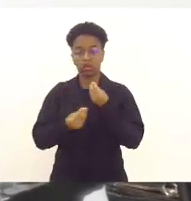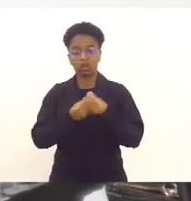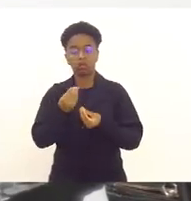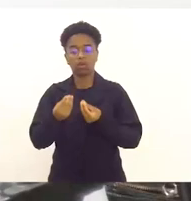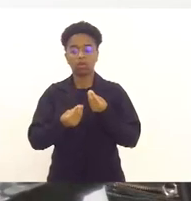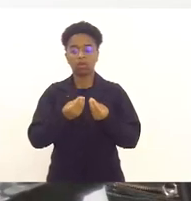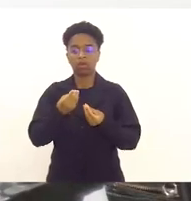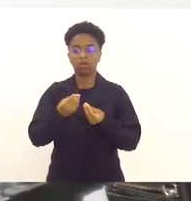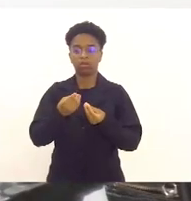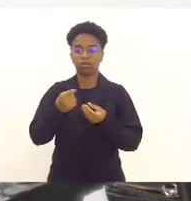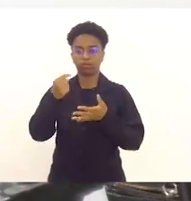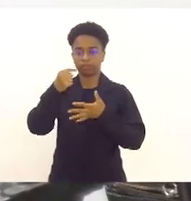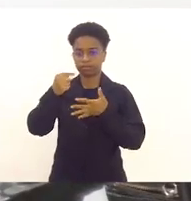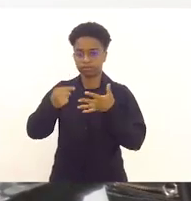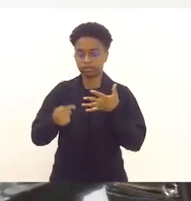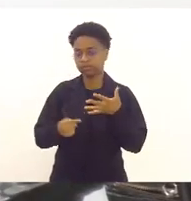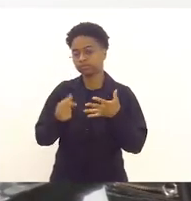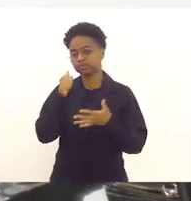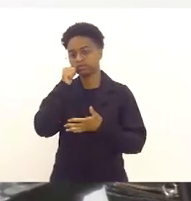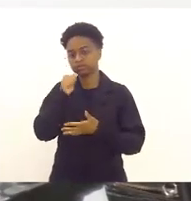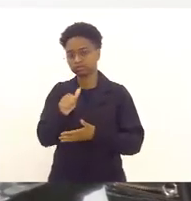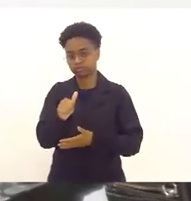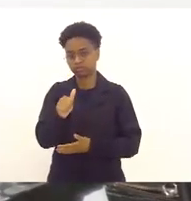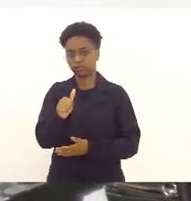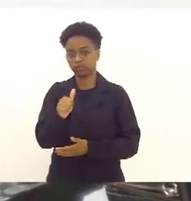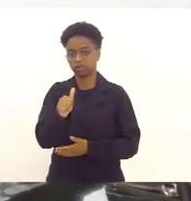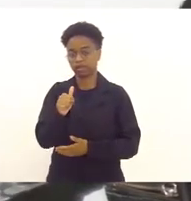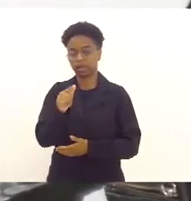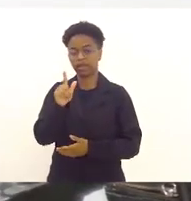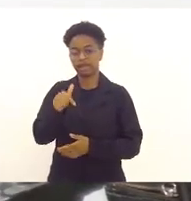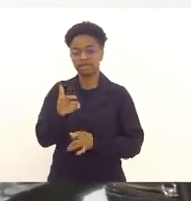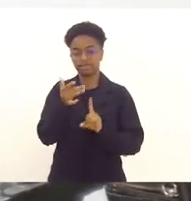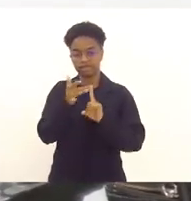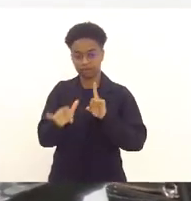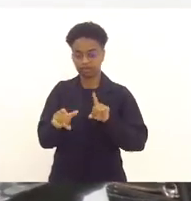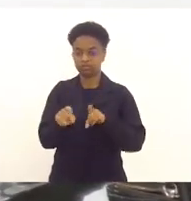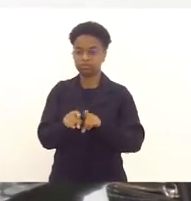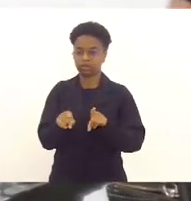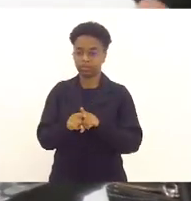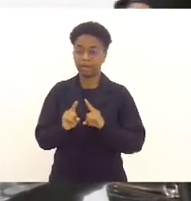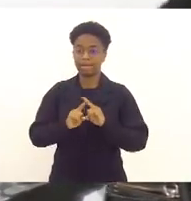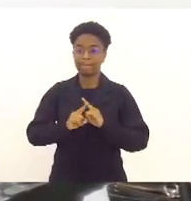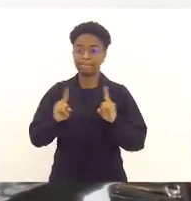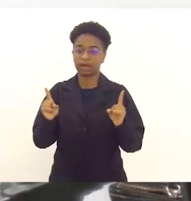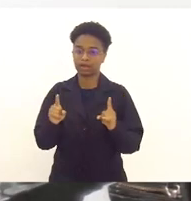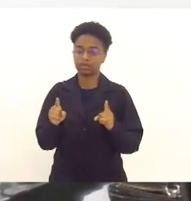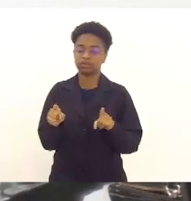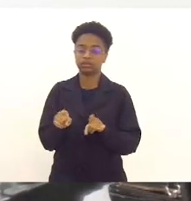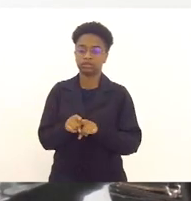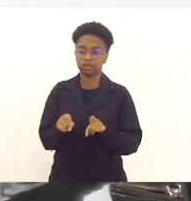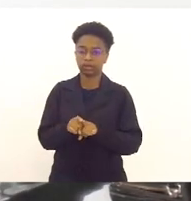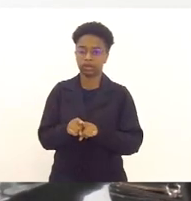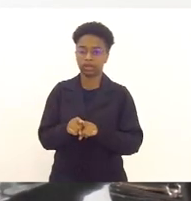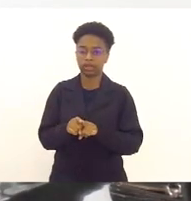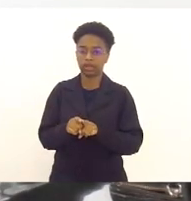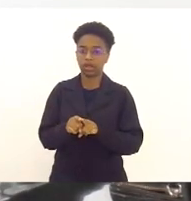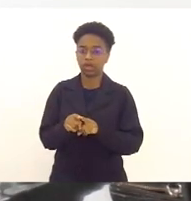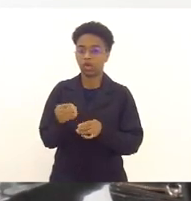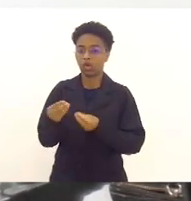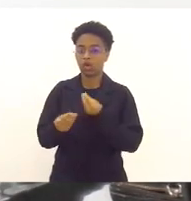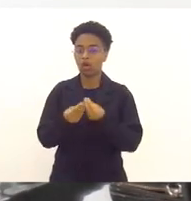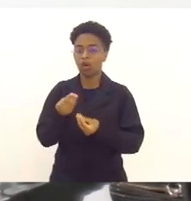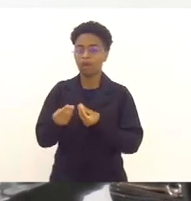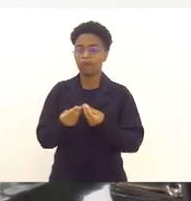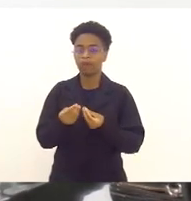onde essas mulheres elas são vítimas também mas elas também o rastro de sangue e